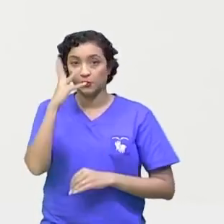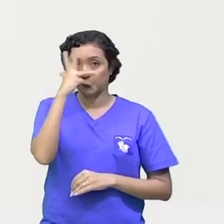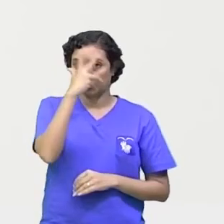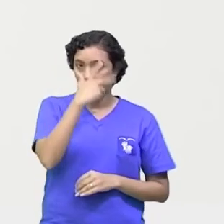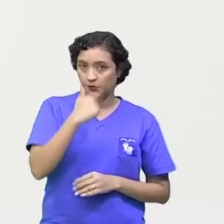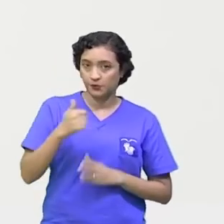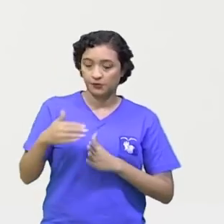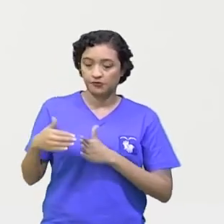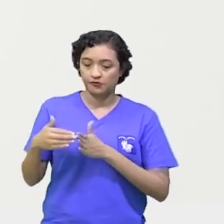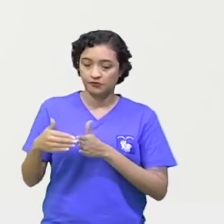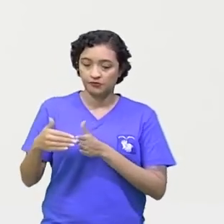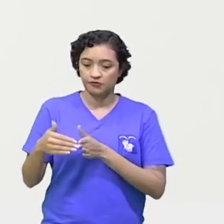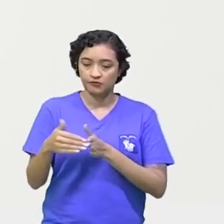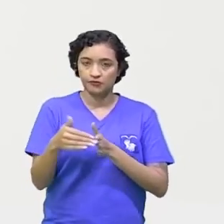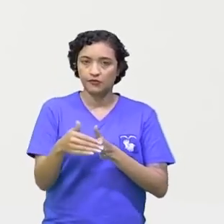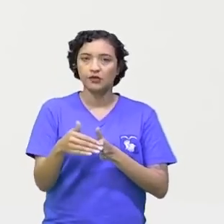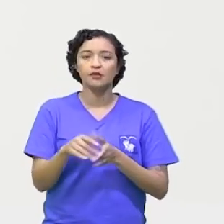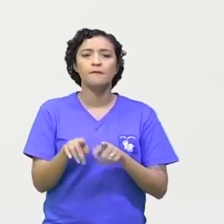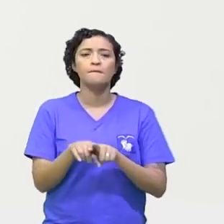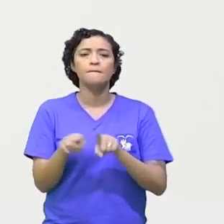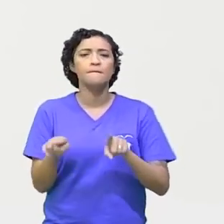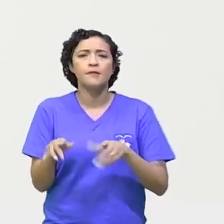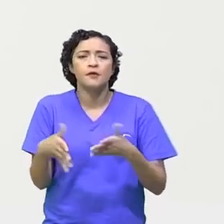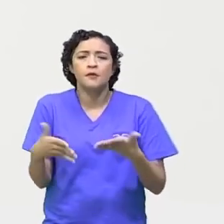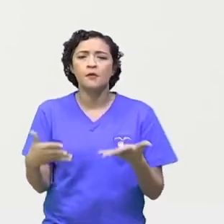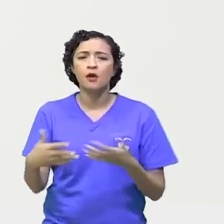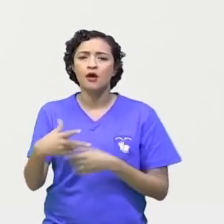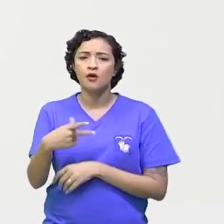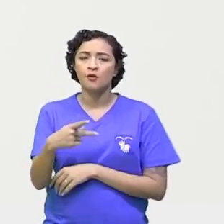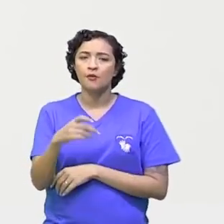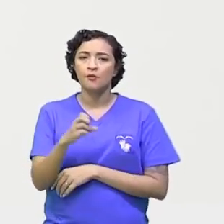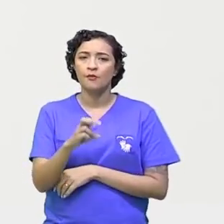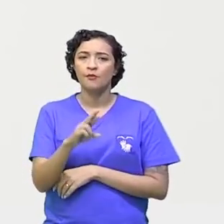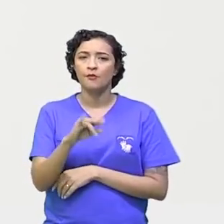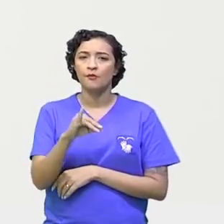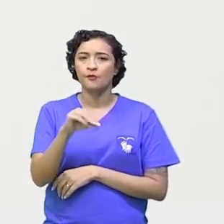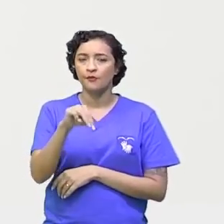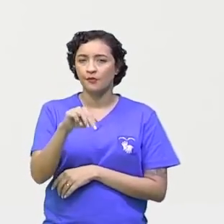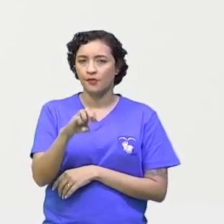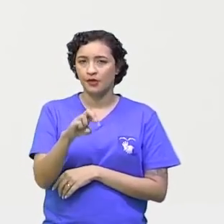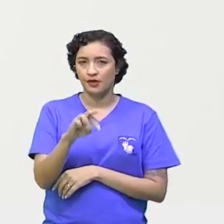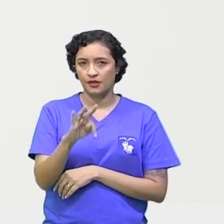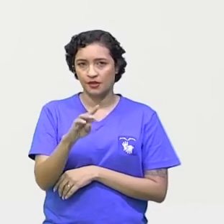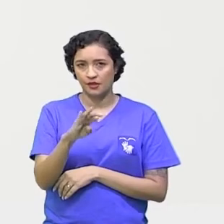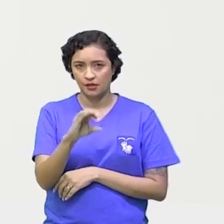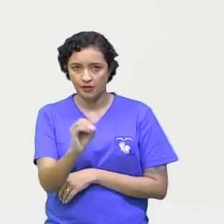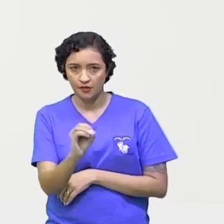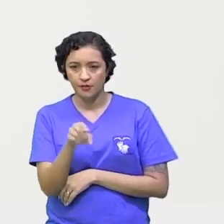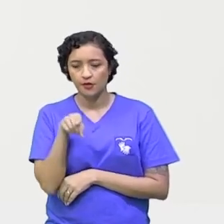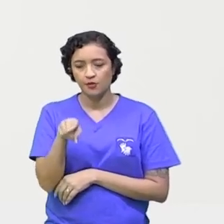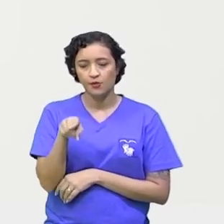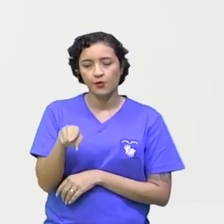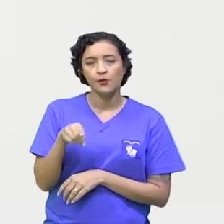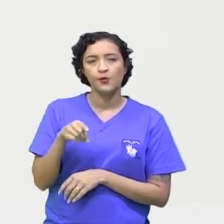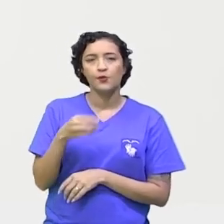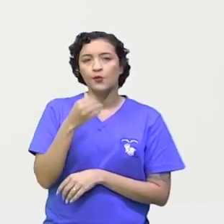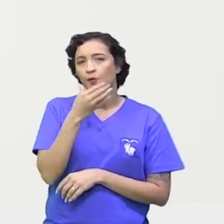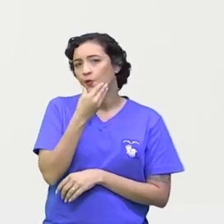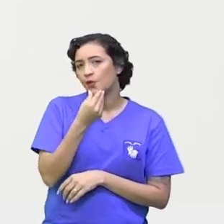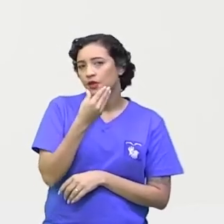E, olha aí, ó, qual é o perímetro aproximado do barquinho montado pelo